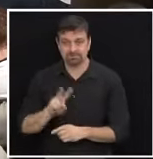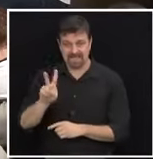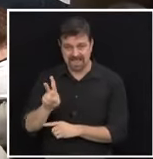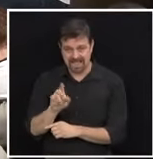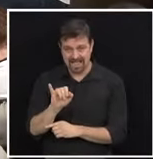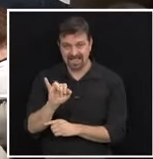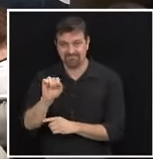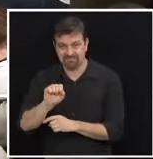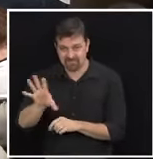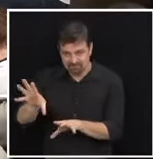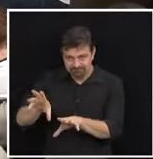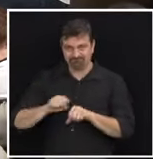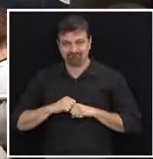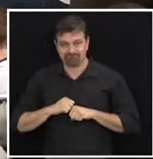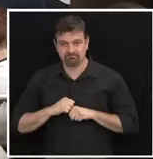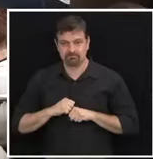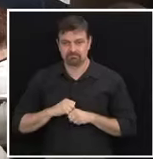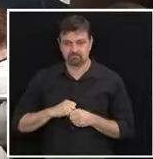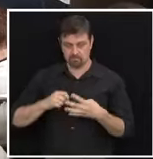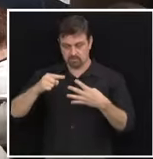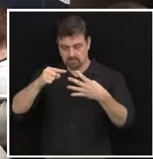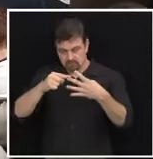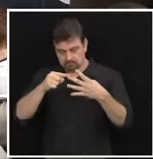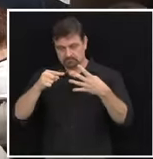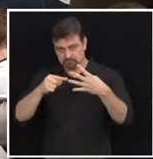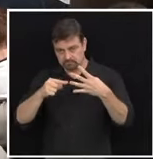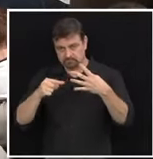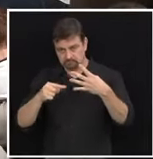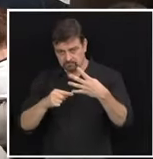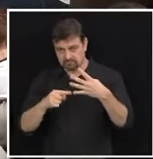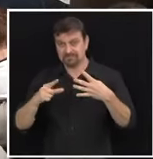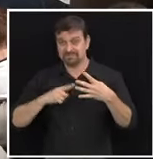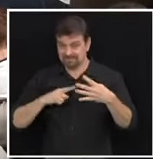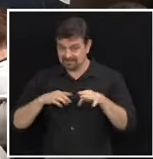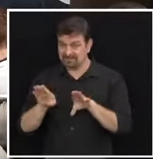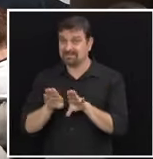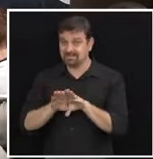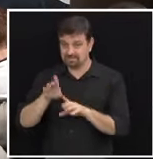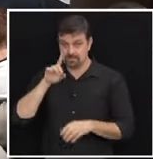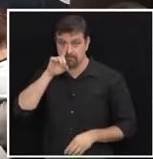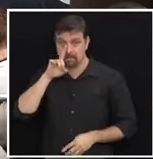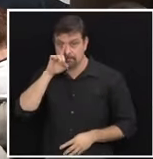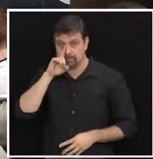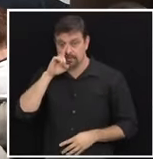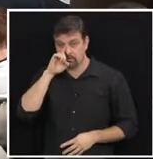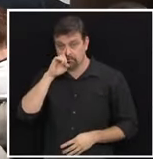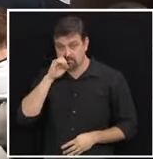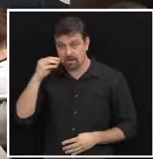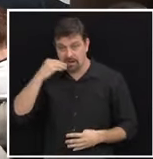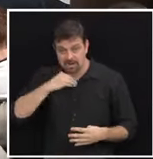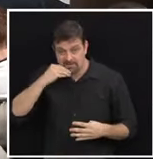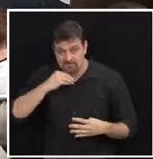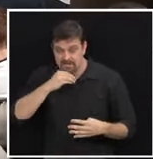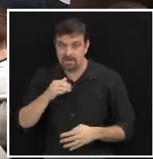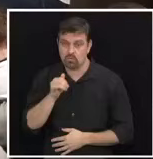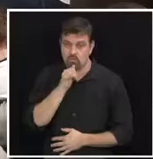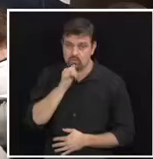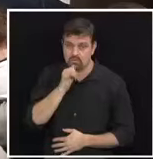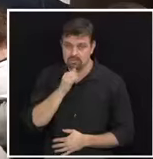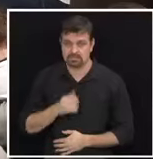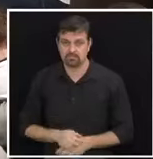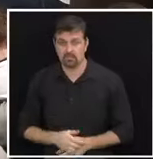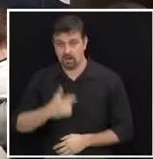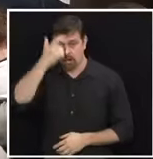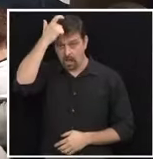HIV. Todas as situações que vêm depois, elas vão tendo risco também, mas muito menor. Então, por exemplo, se a pessoa